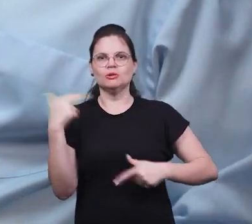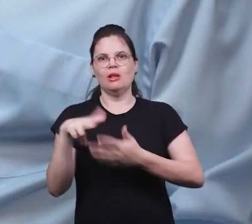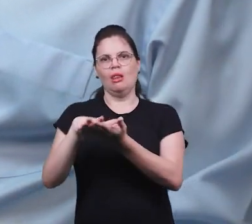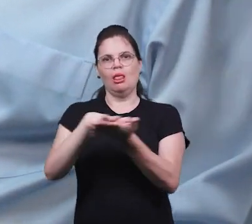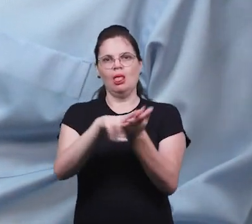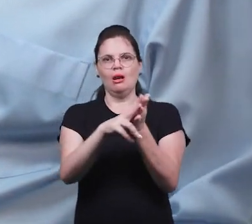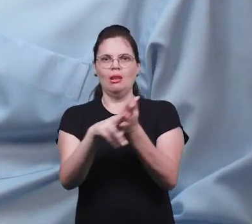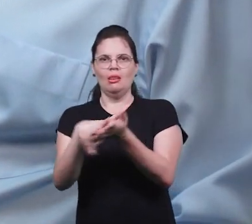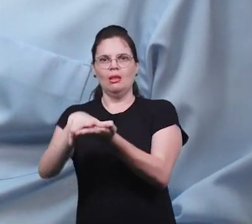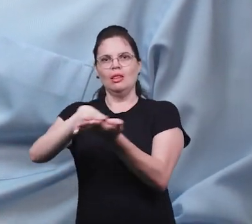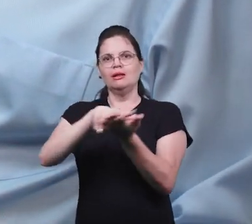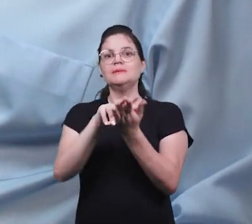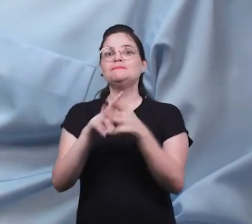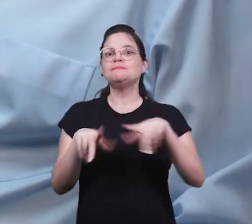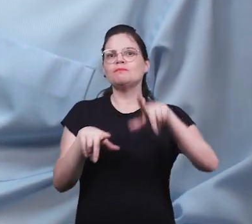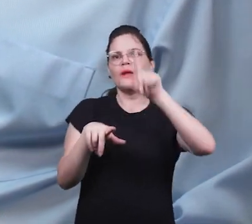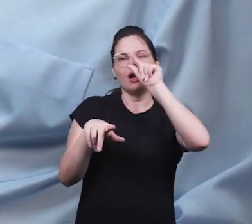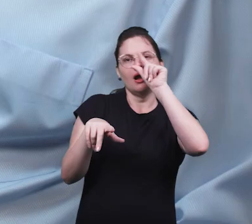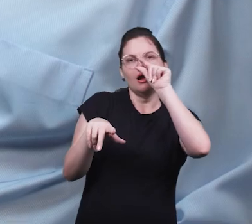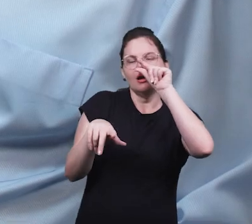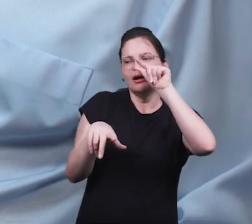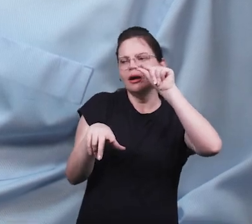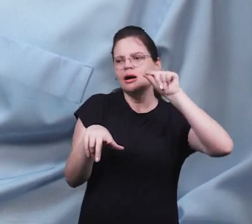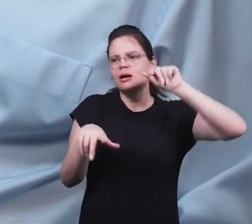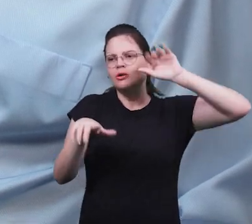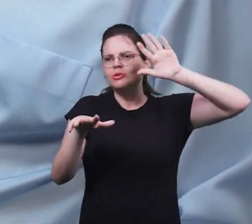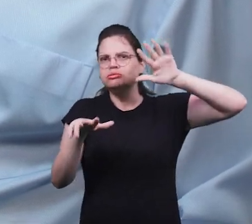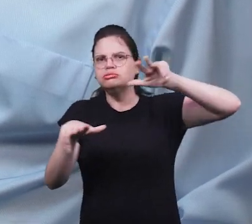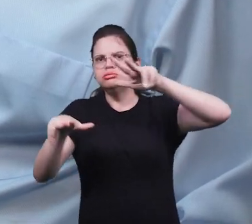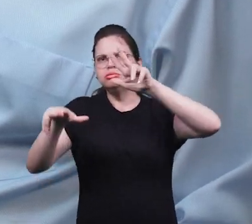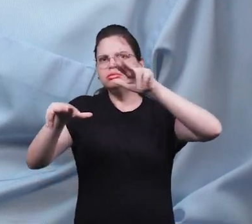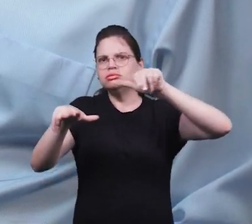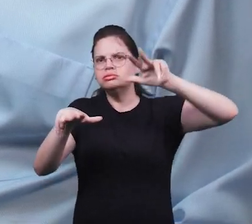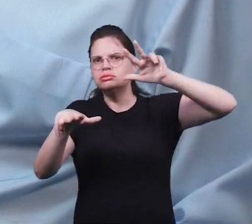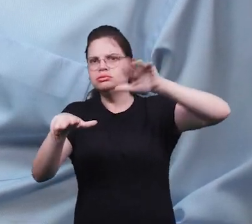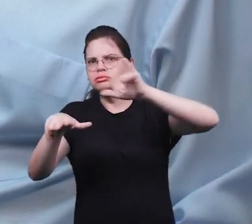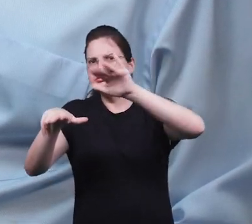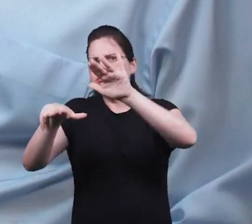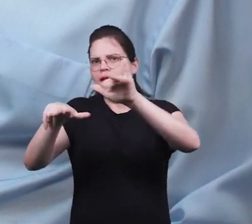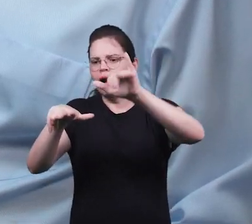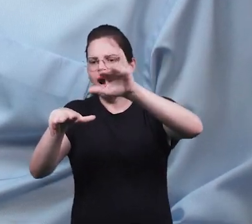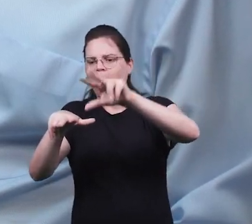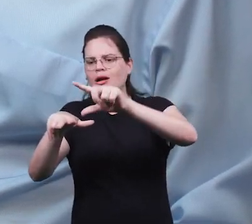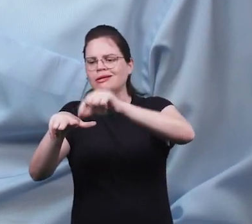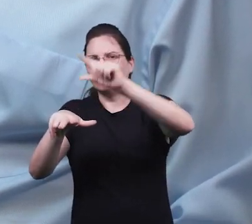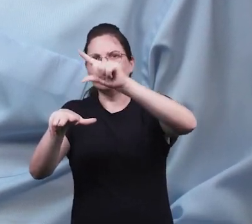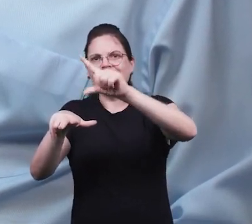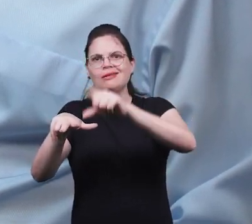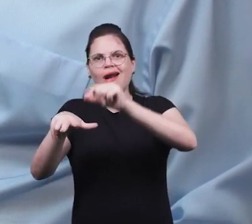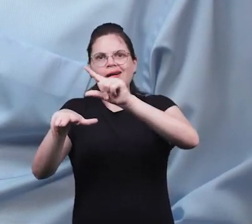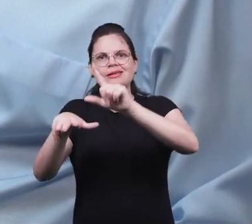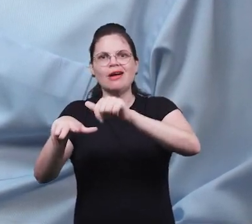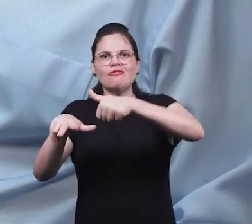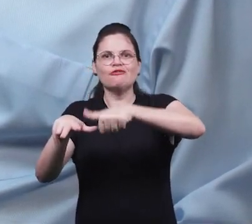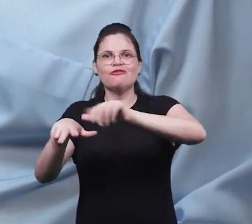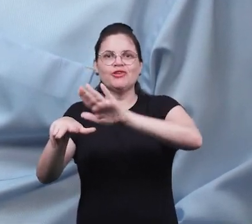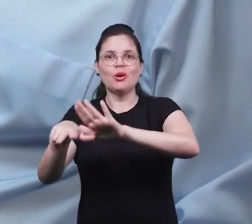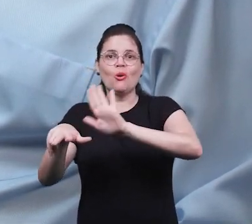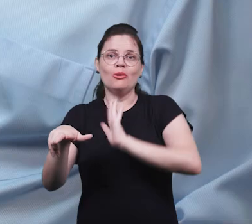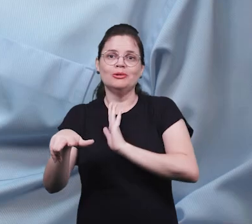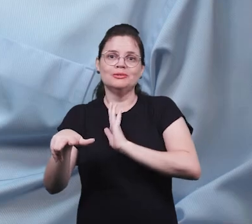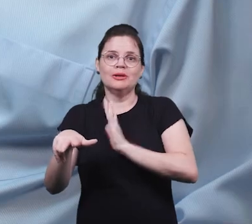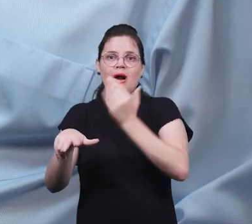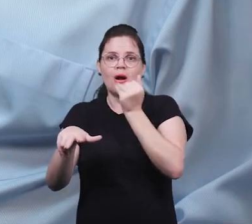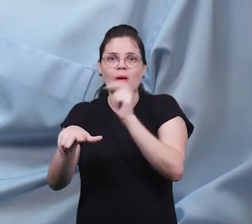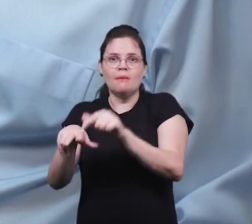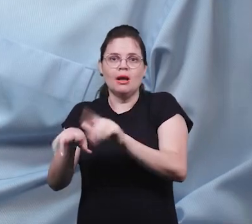E o corvo foi, e quando ele achou um lugarzinho para botar o pé dele lá na imundície, lá ele ficou. Ele ficou. A pomba